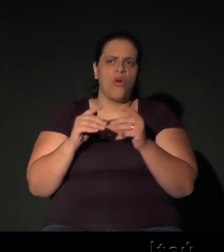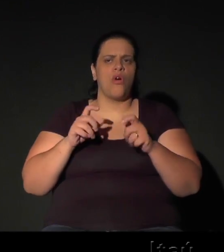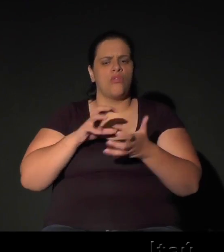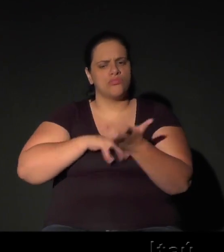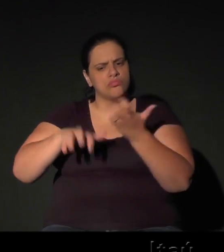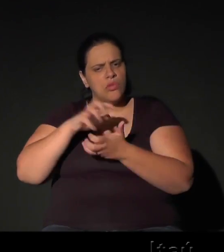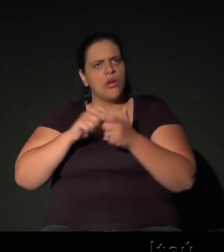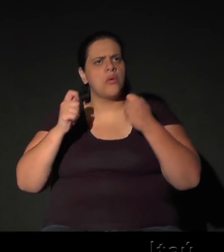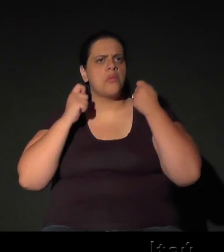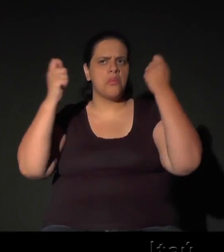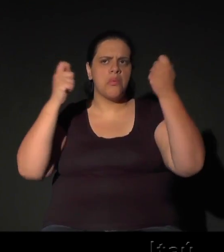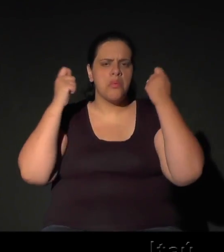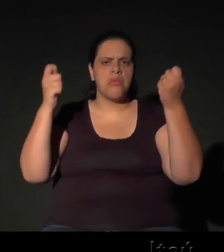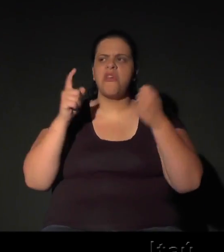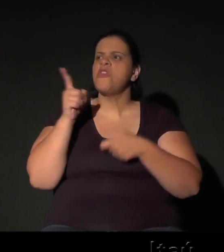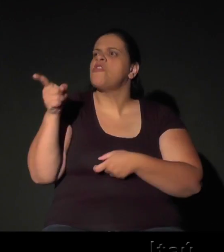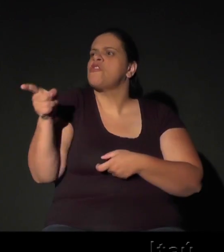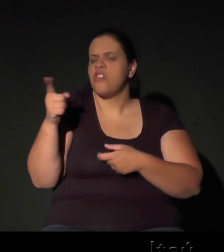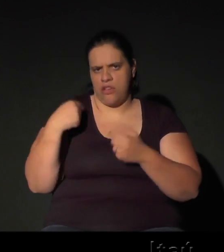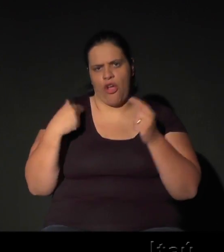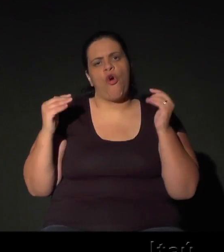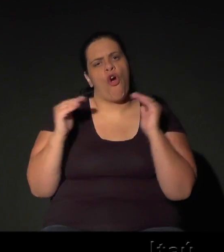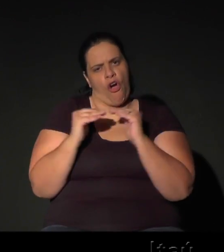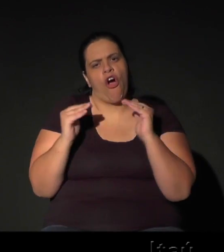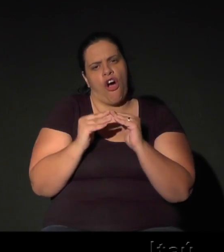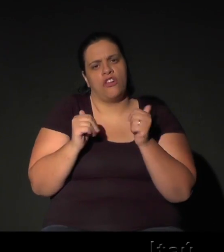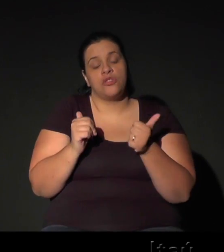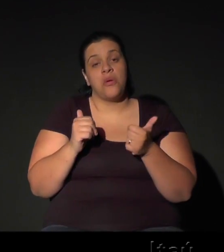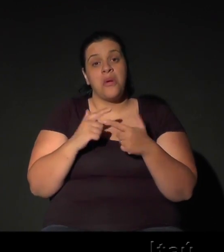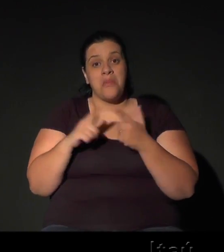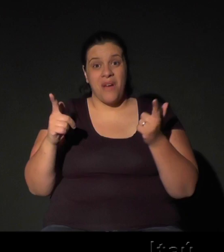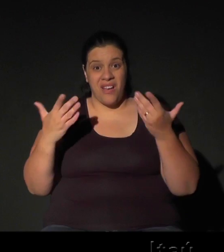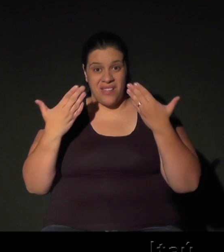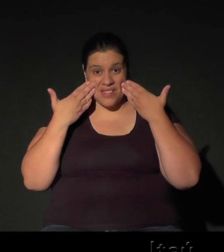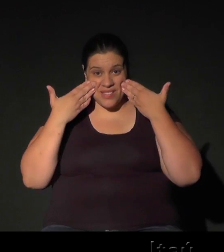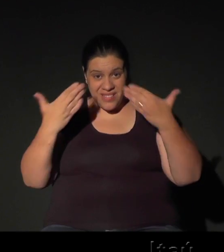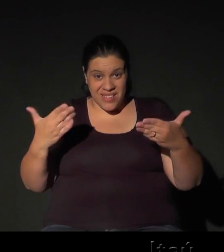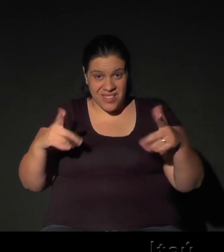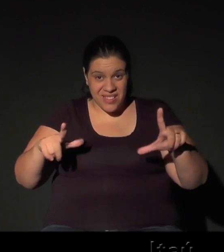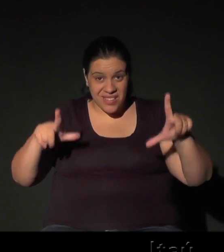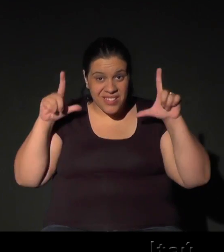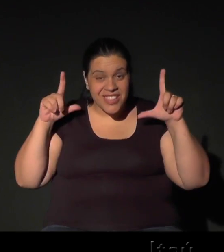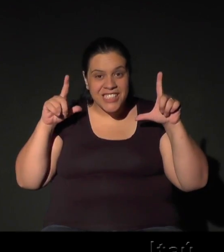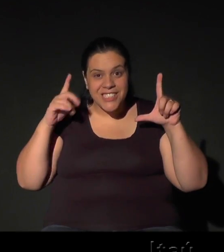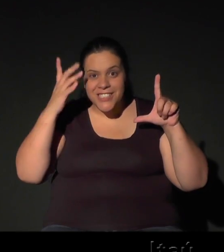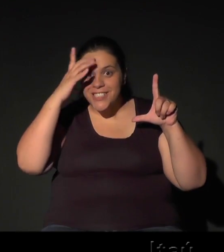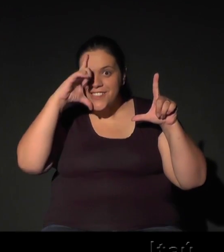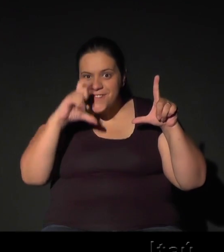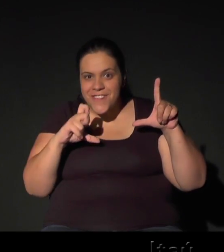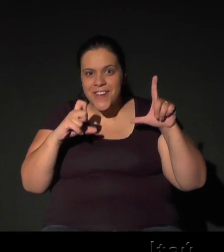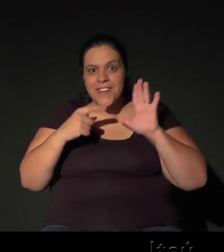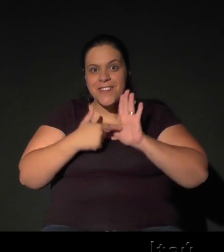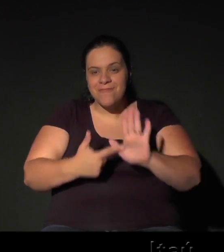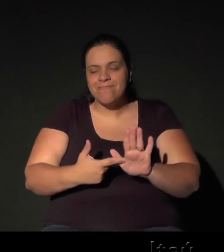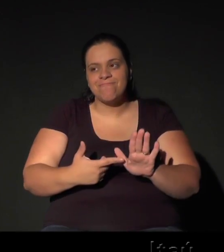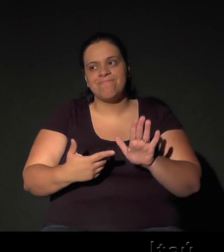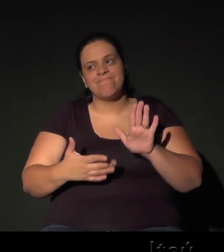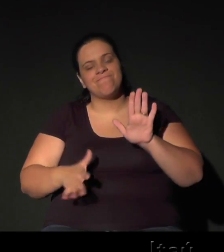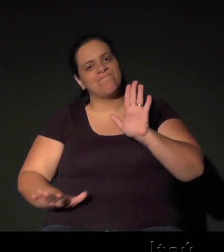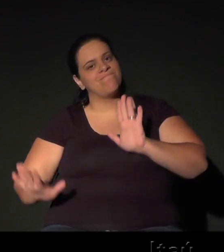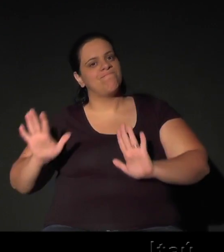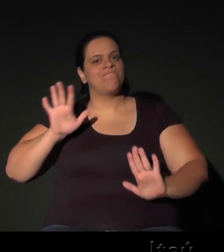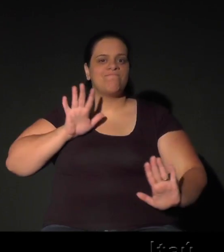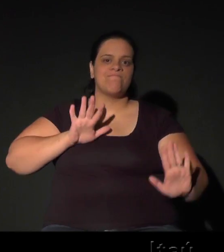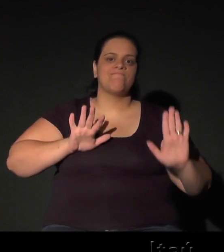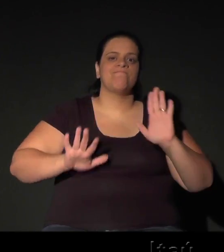manifestação de pô dedo na cara essas coisas sou super a favor mas quando vai fazer fazer scrash eu acho que esses cuidados são necessários e